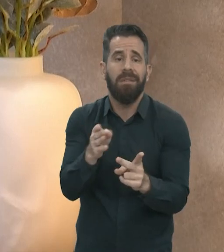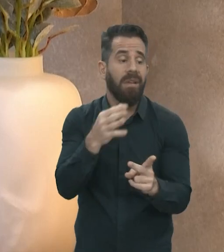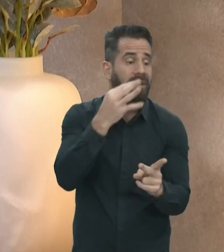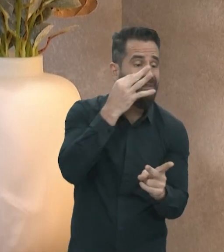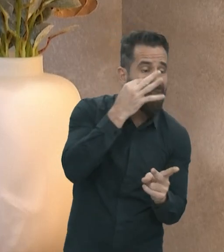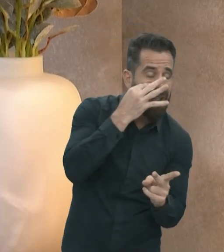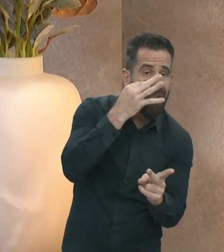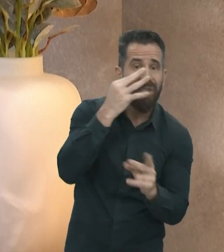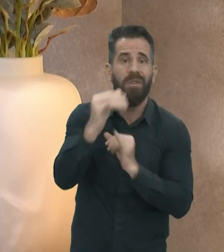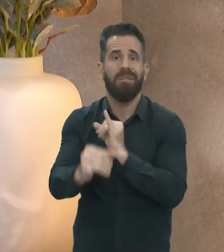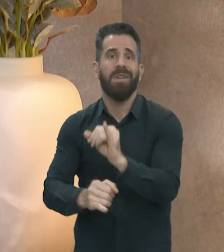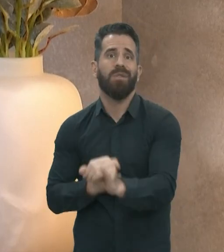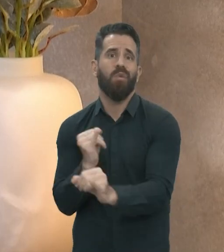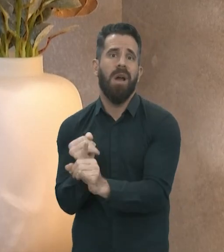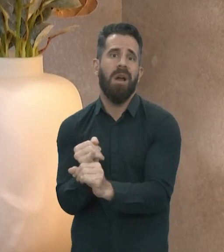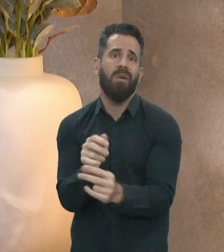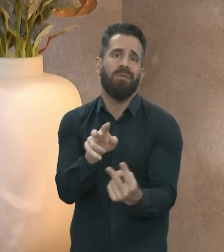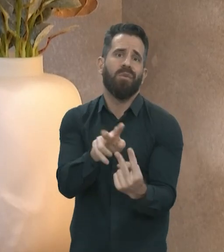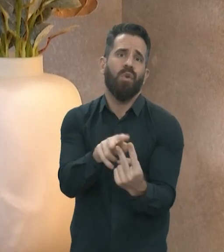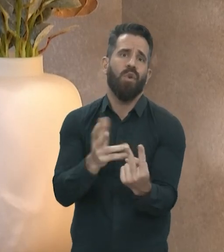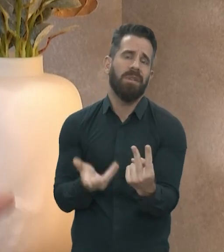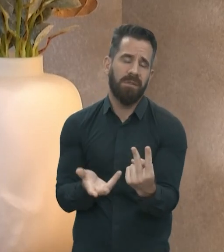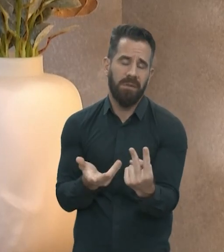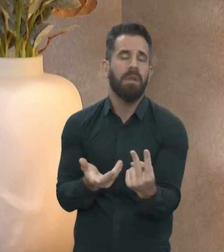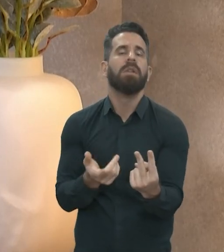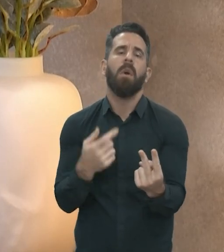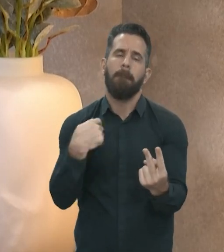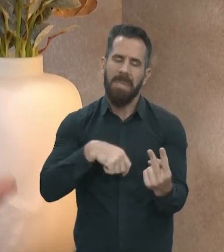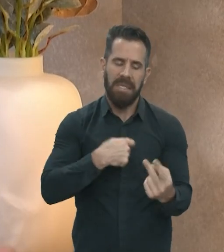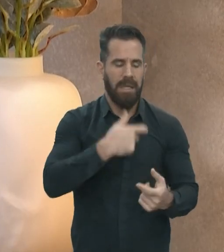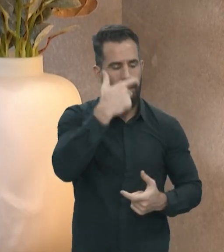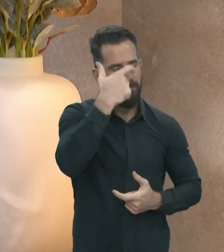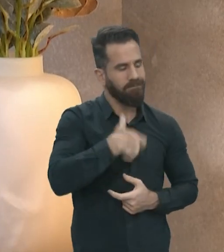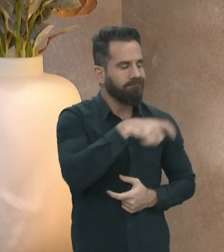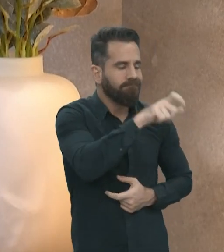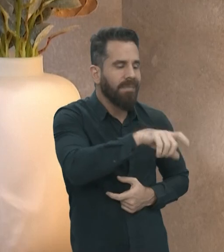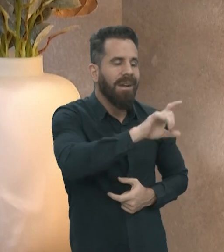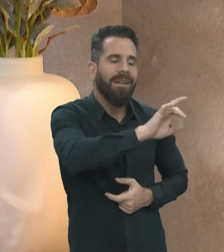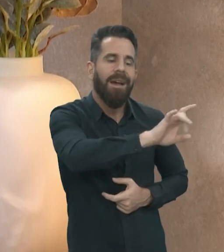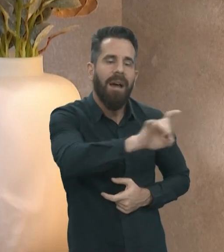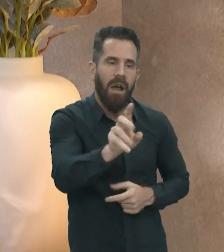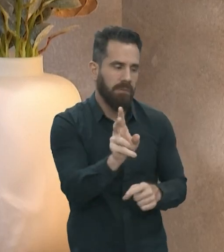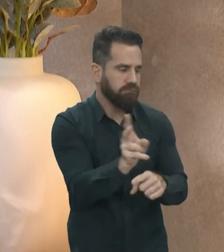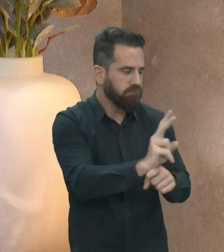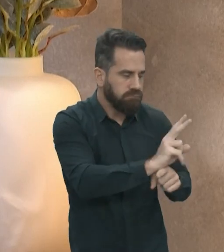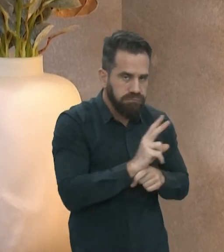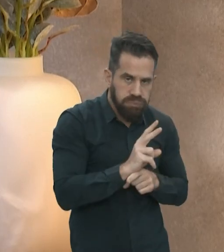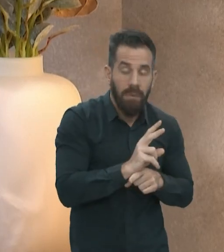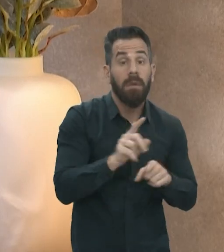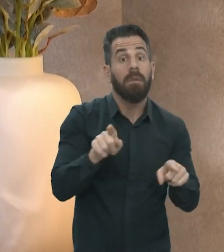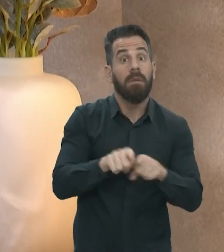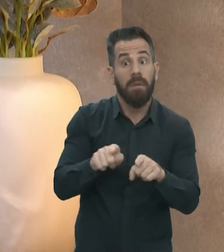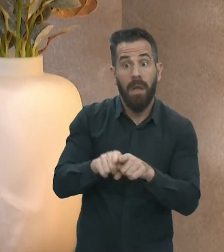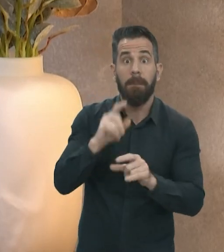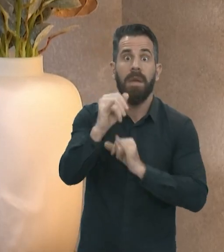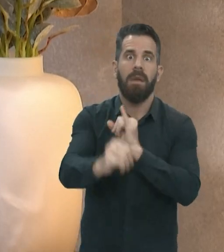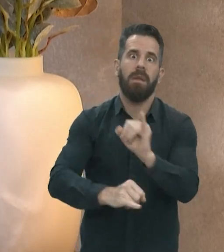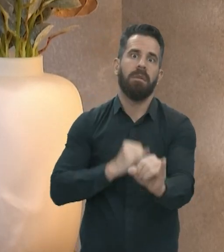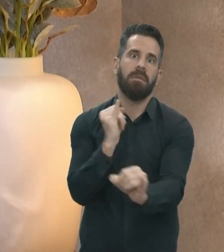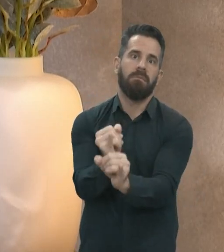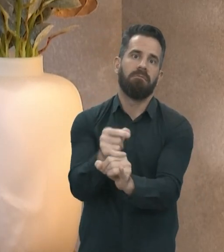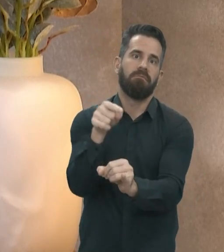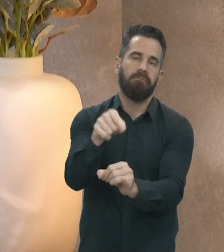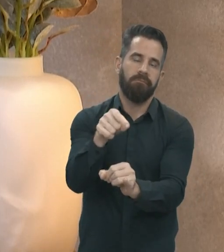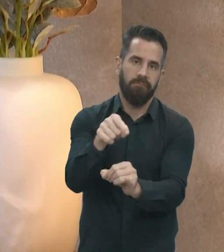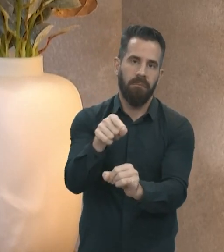essas questões da segurança física, segurança de acesso, segurança, lógico, os sistemas informatizados, mas também se preocupar com